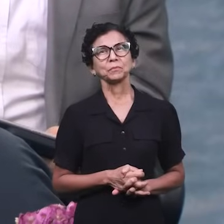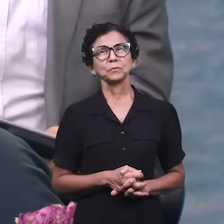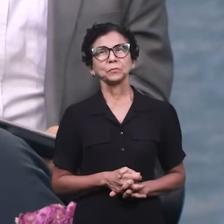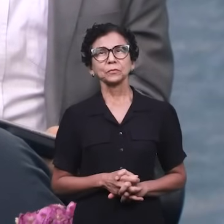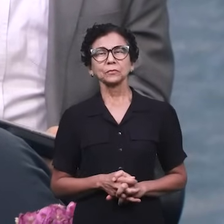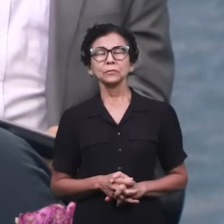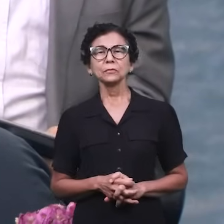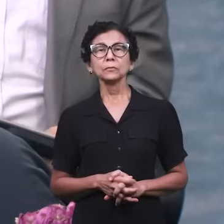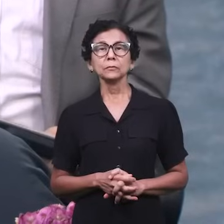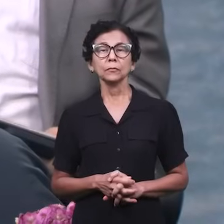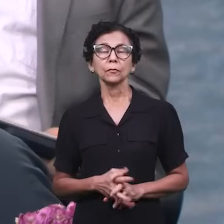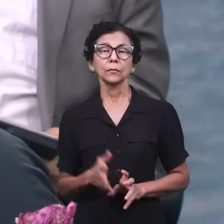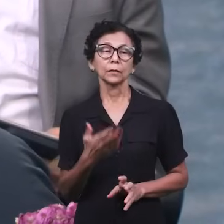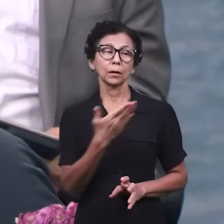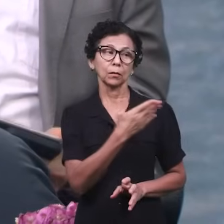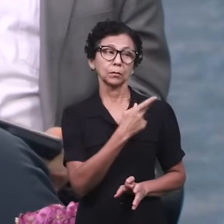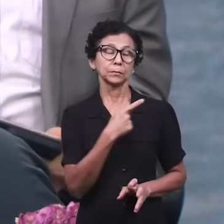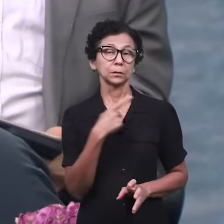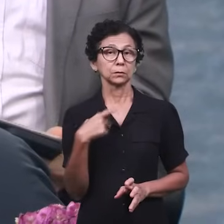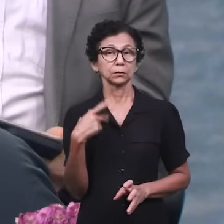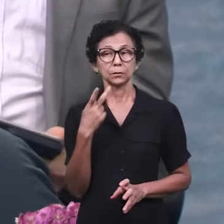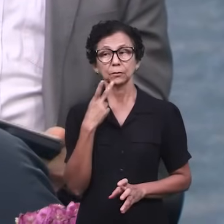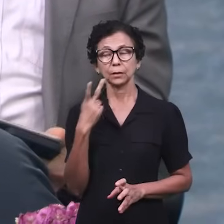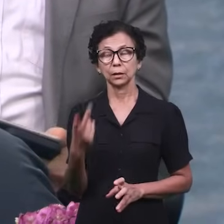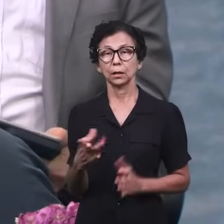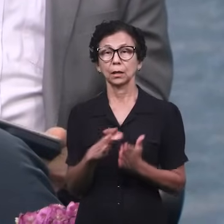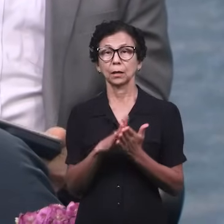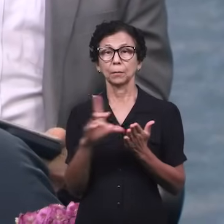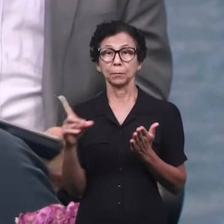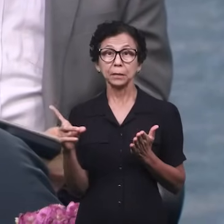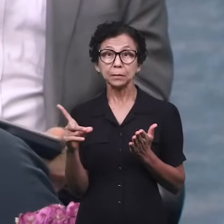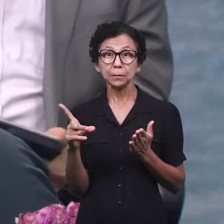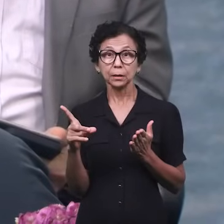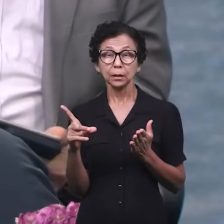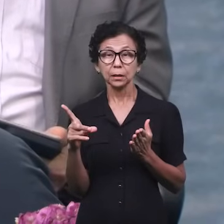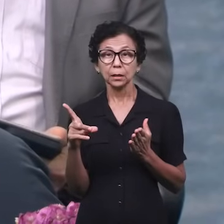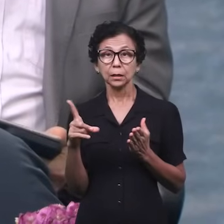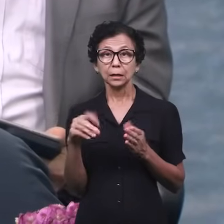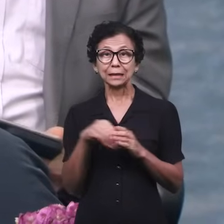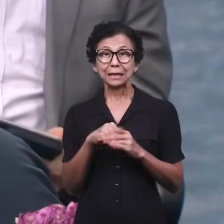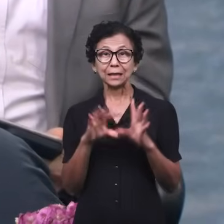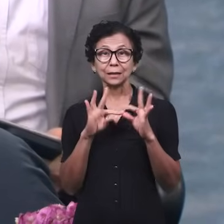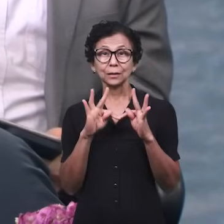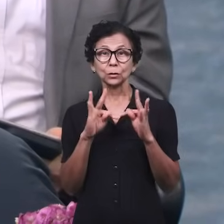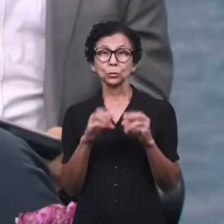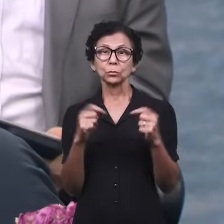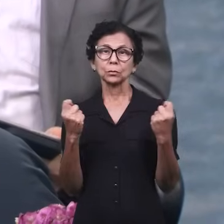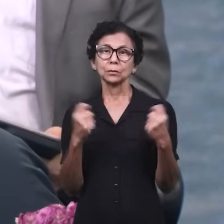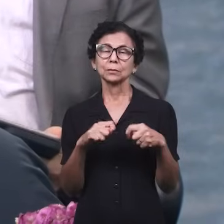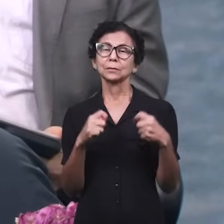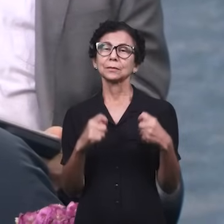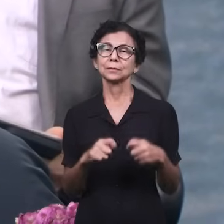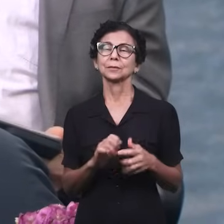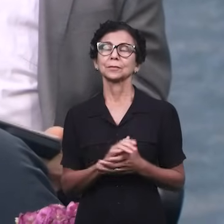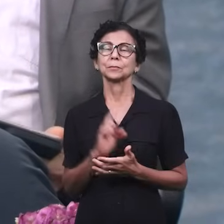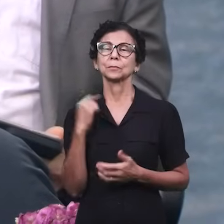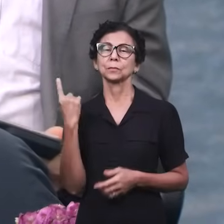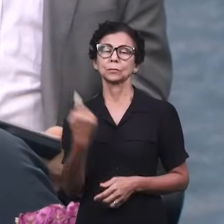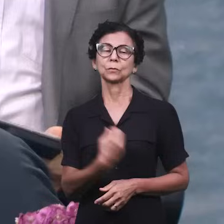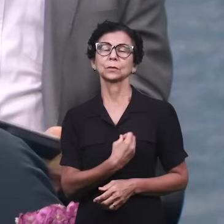viva mas é o que o pastor Adriano falou a a a Bíblia nos ensina eh tudo acerca da nossa vida